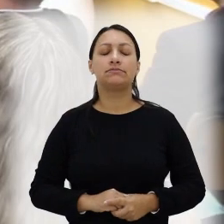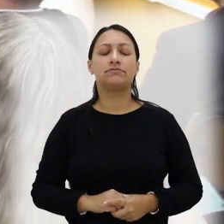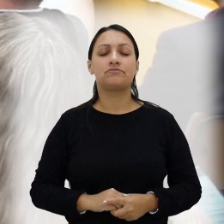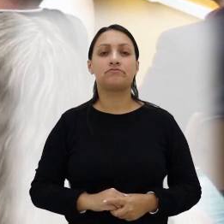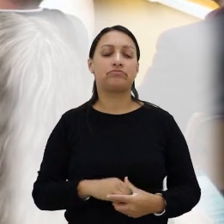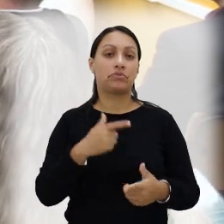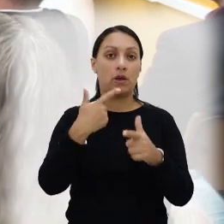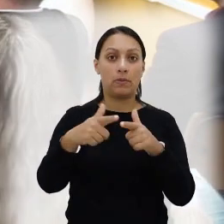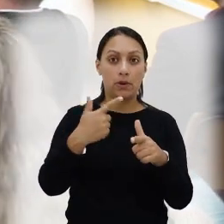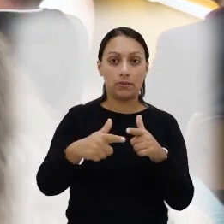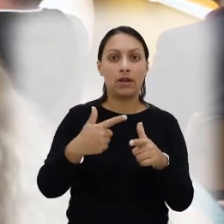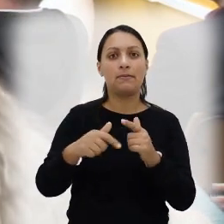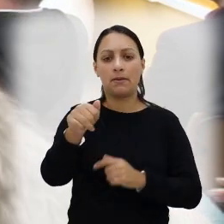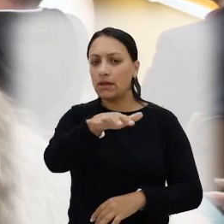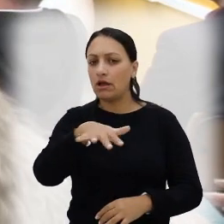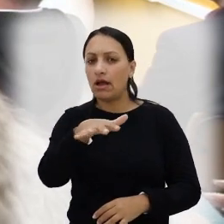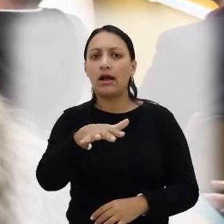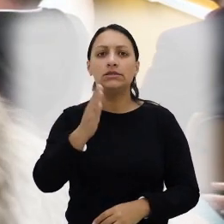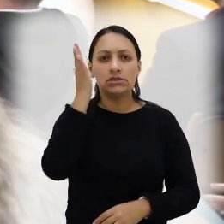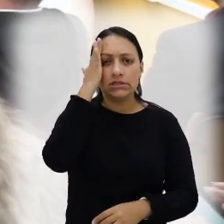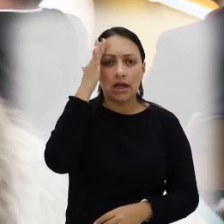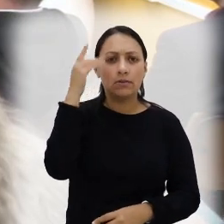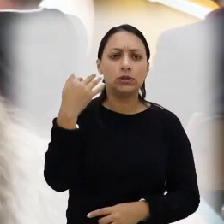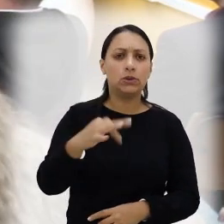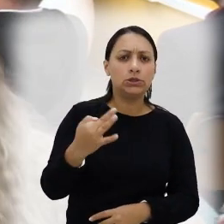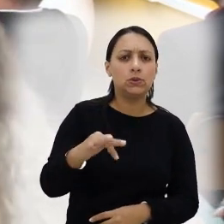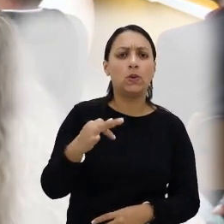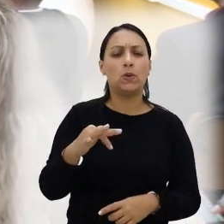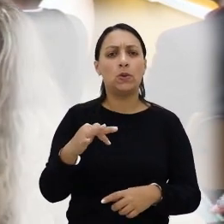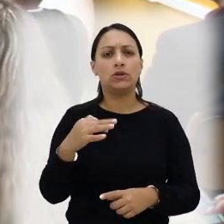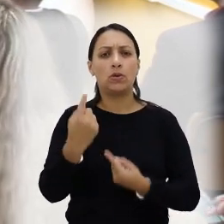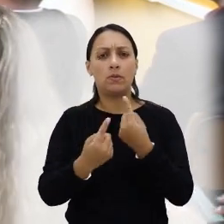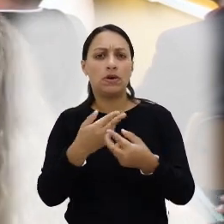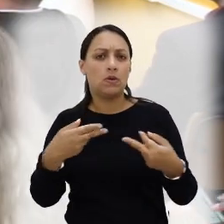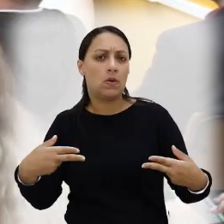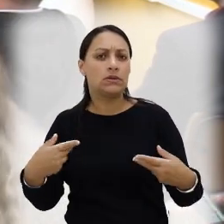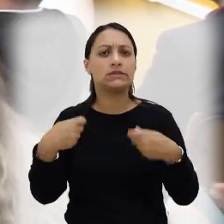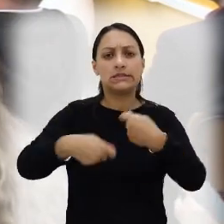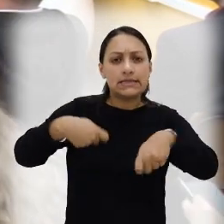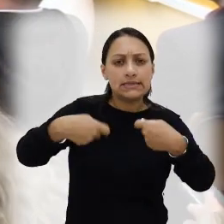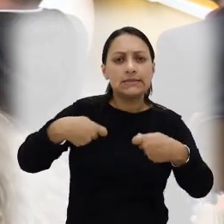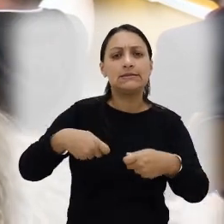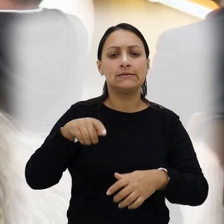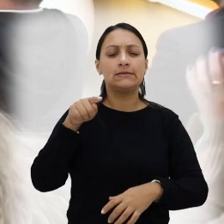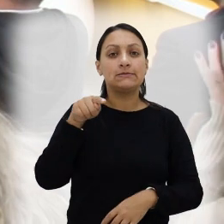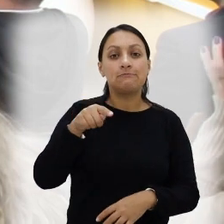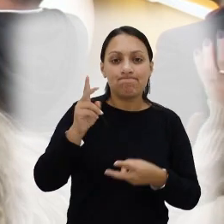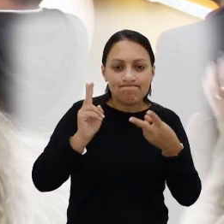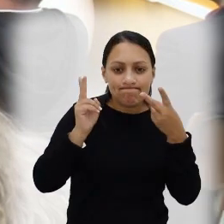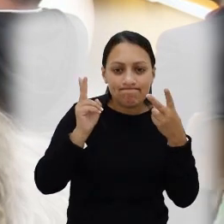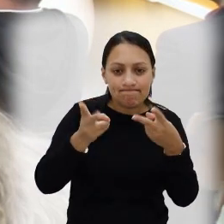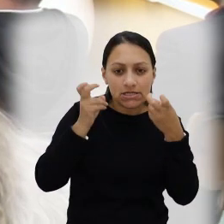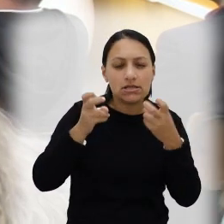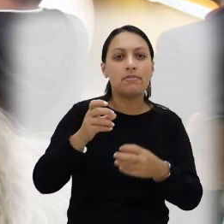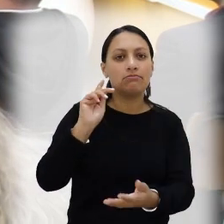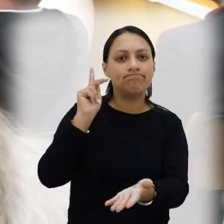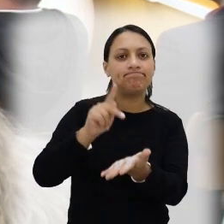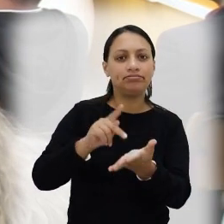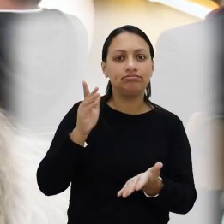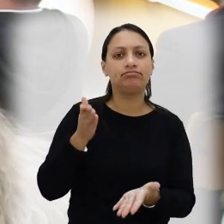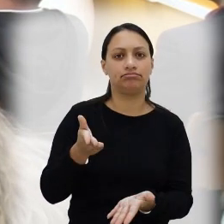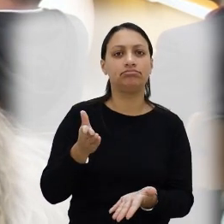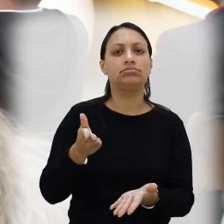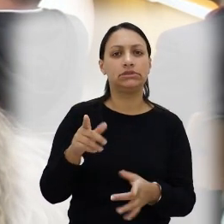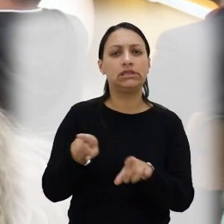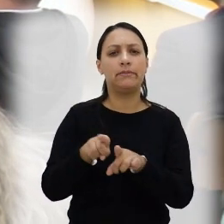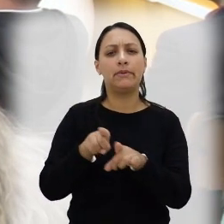uma problemática de mercado definida, uma dor de mercado, uma lacuna de mercado bem claramente identificada e um segmento